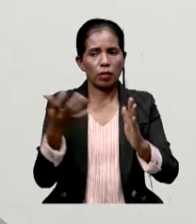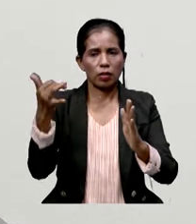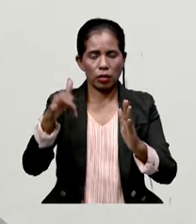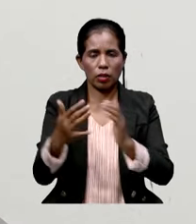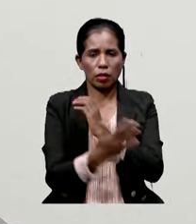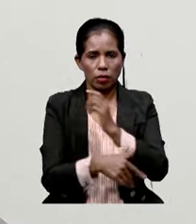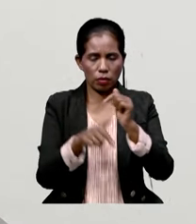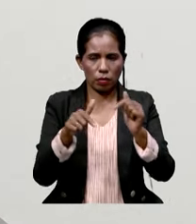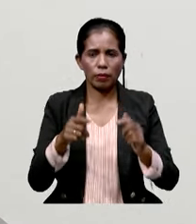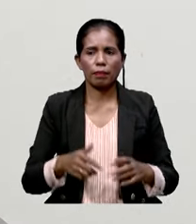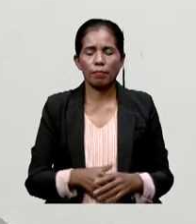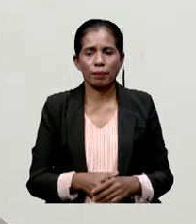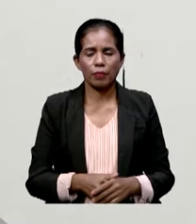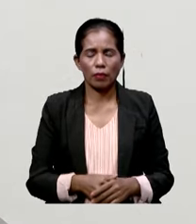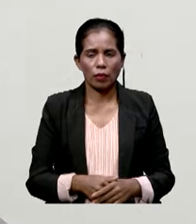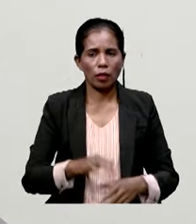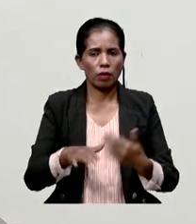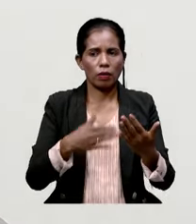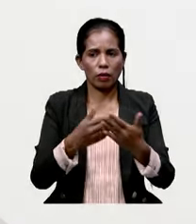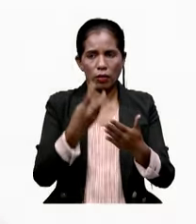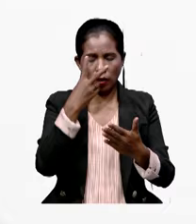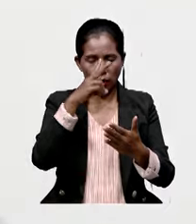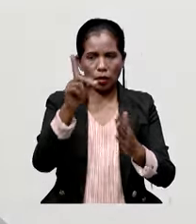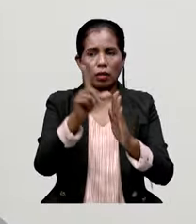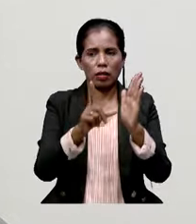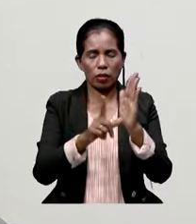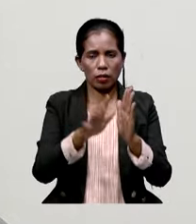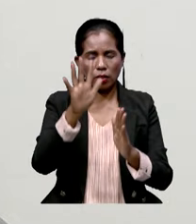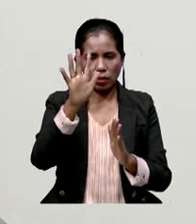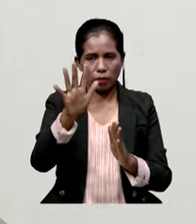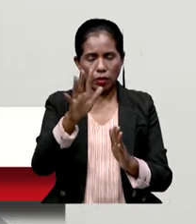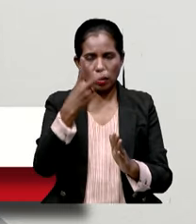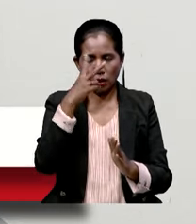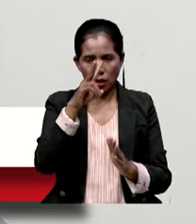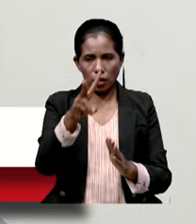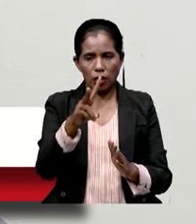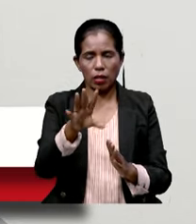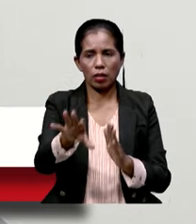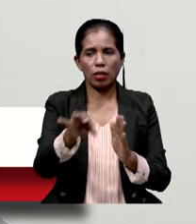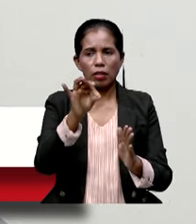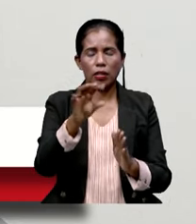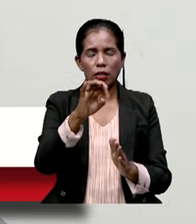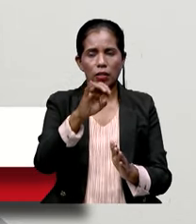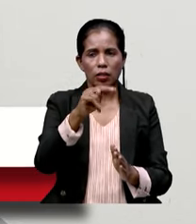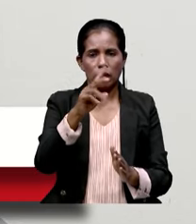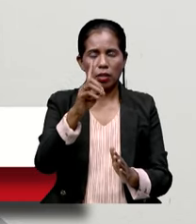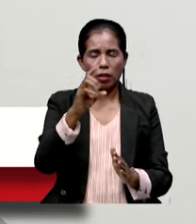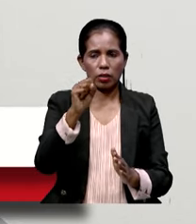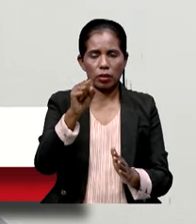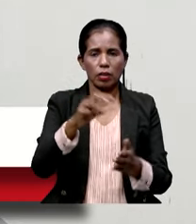harailaran. Husi total avaliação indicador 5 nemaka, itahetan, número